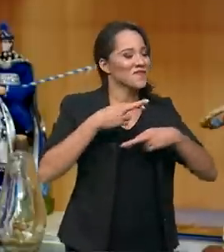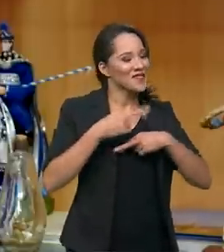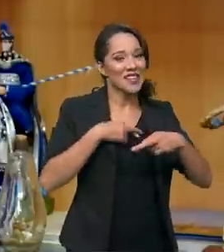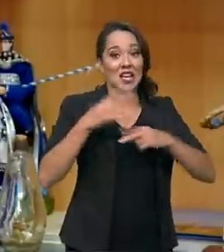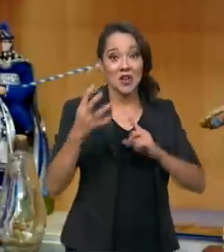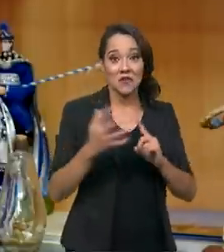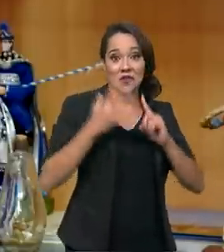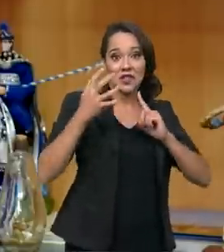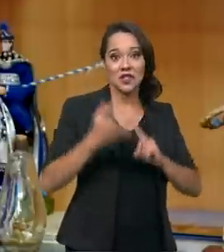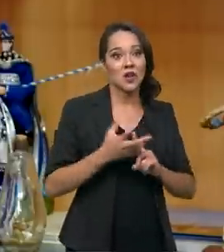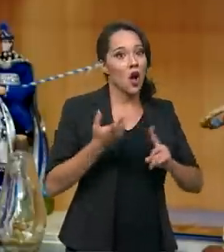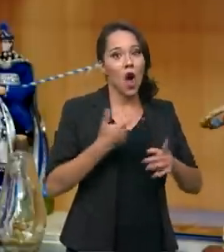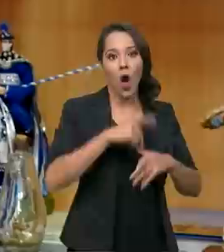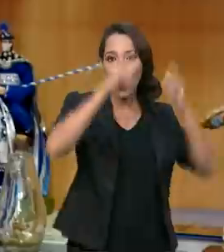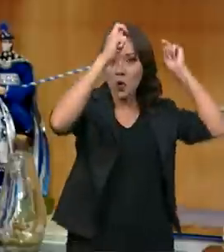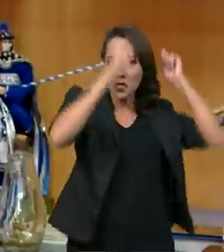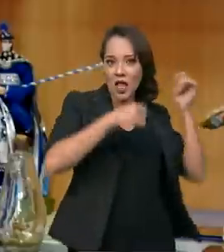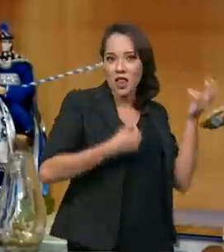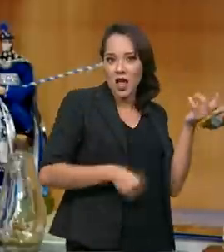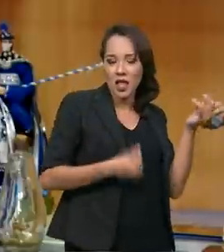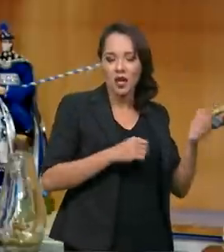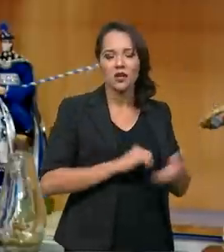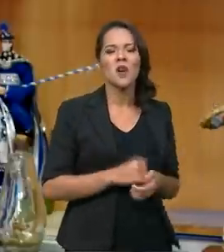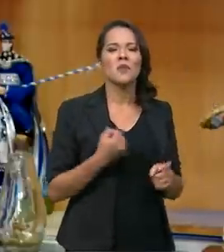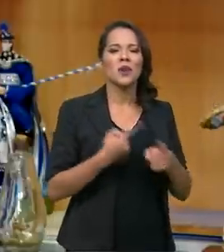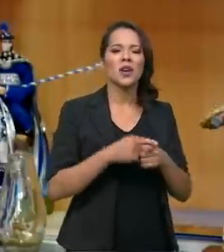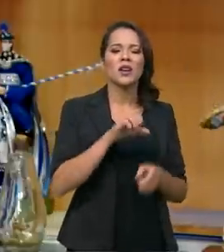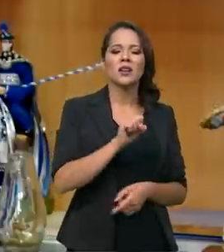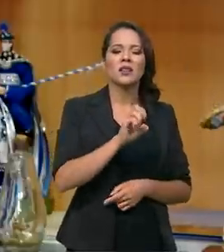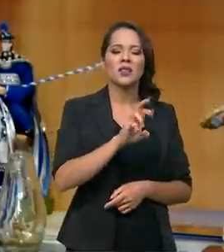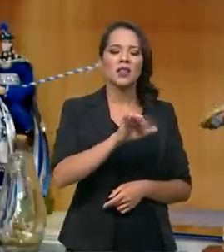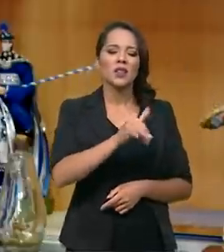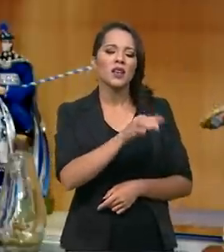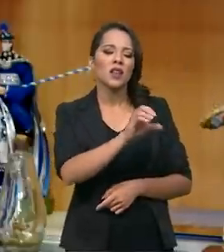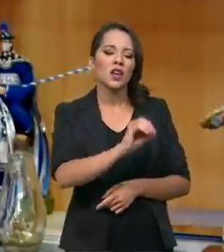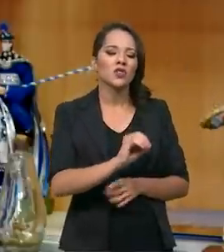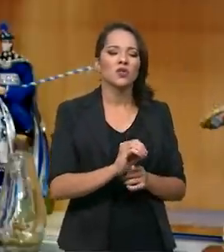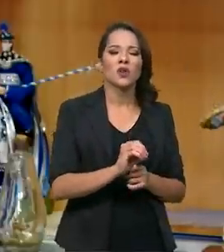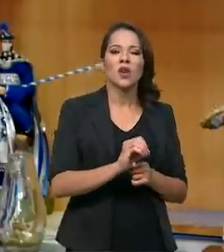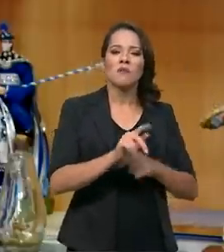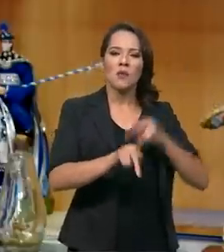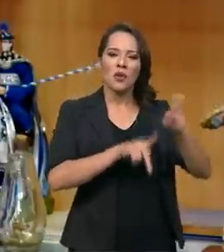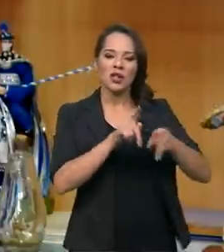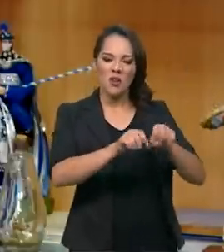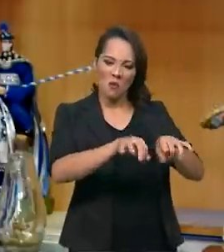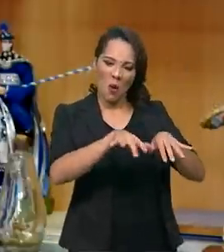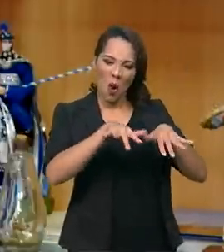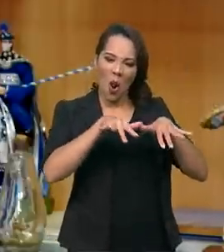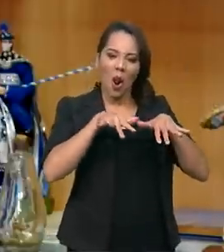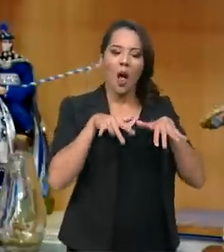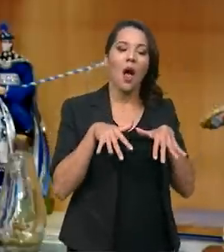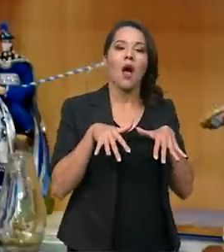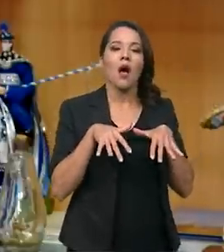não vi tu que influenciou o sertanejo que o sertanejo começou a chamar sertanejo universitário botar públicos